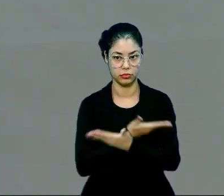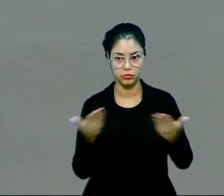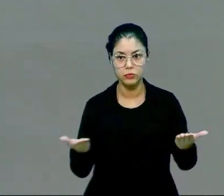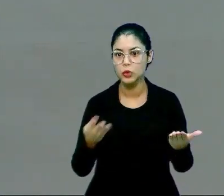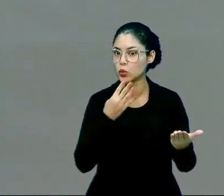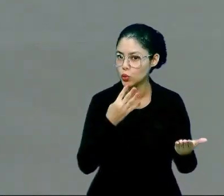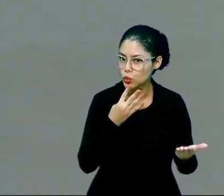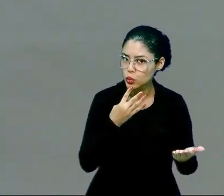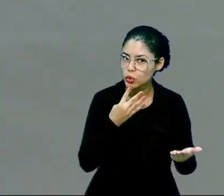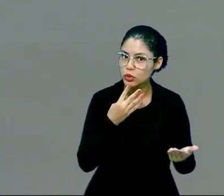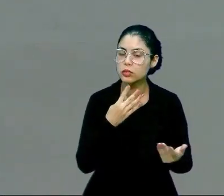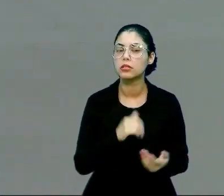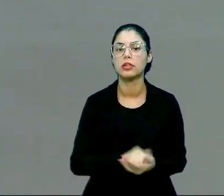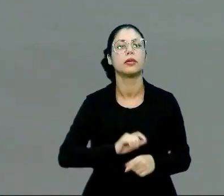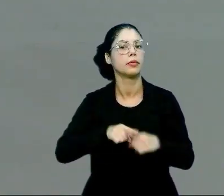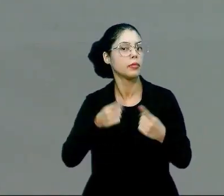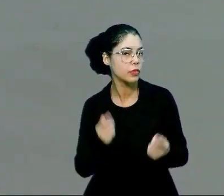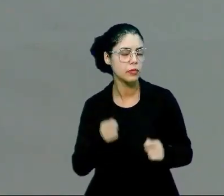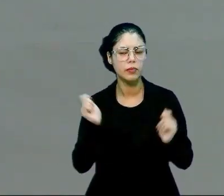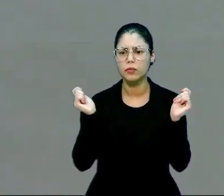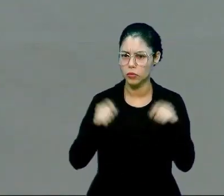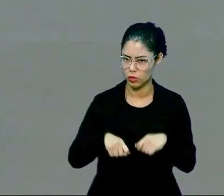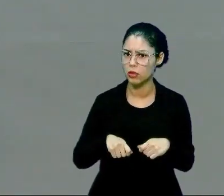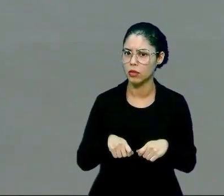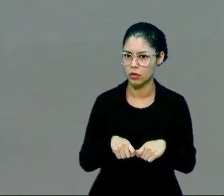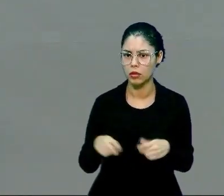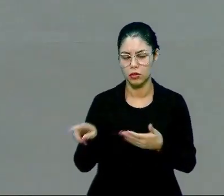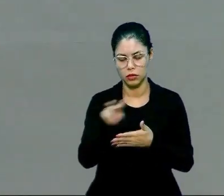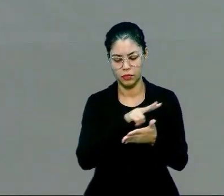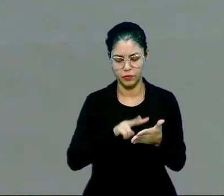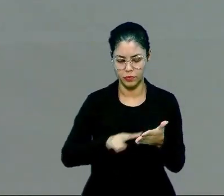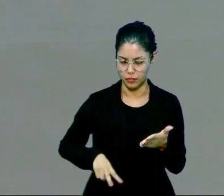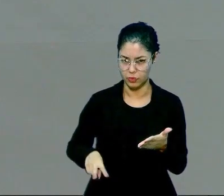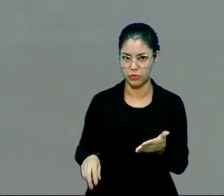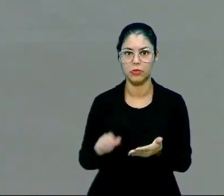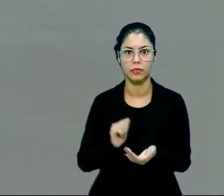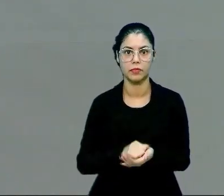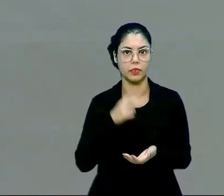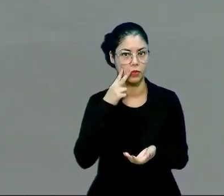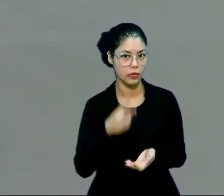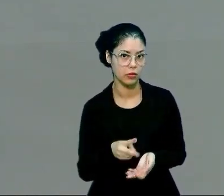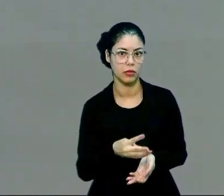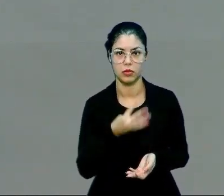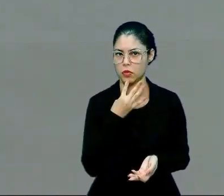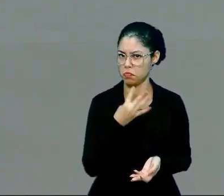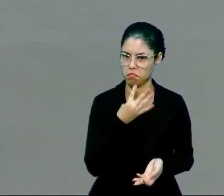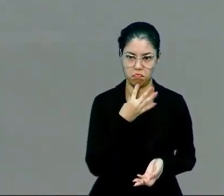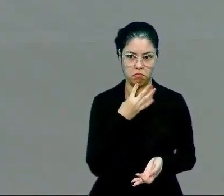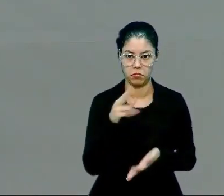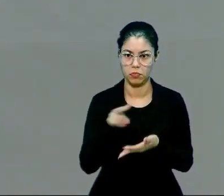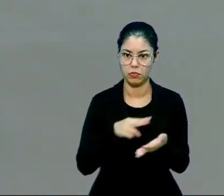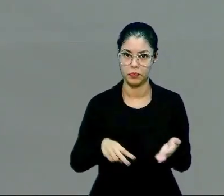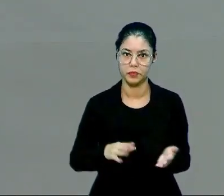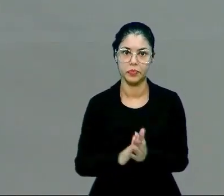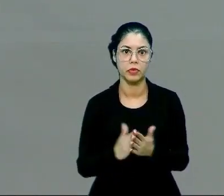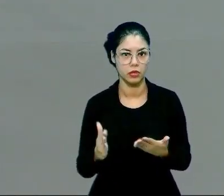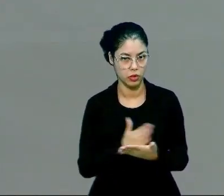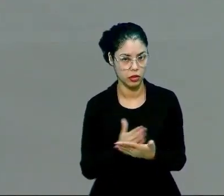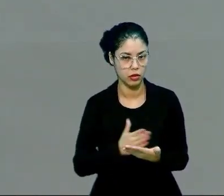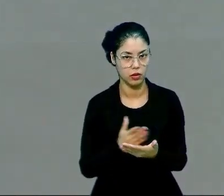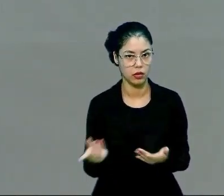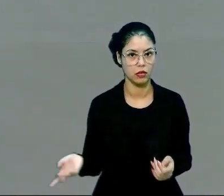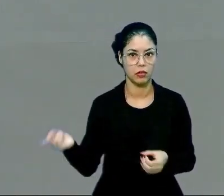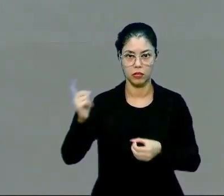muito conhecida. Então, provavelmente, se o leitor, que é o corretor da redação, ele não tivesse lido essa obra, ele teria